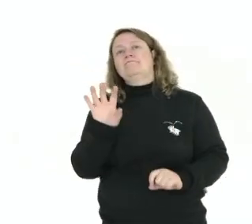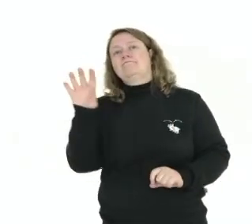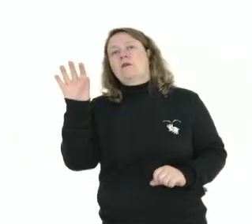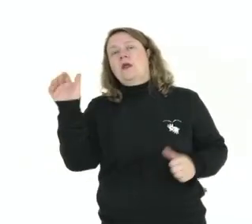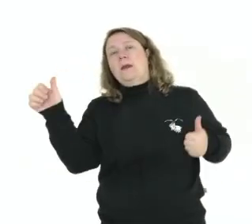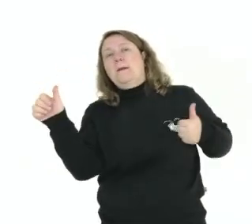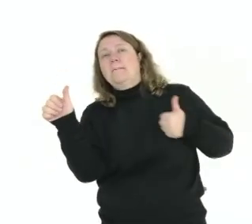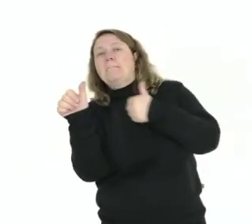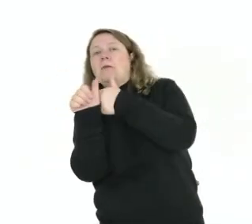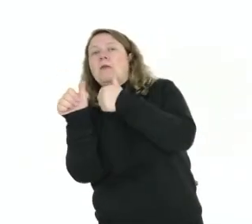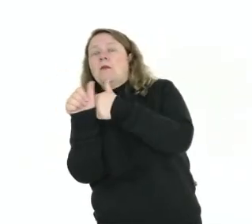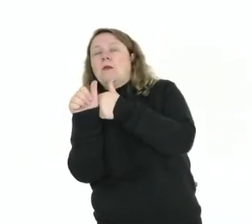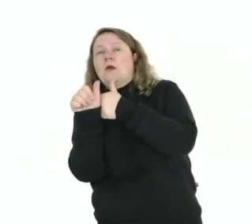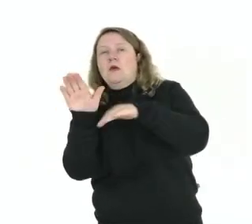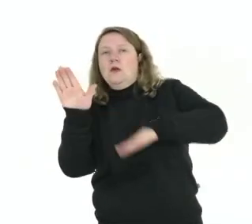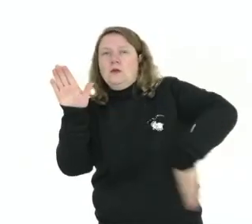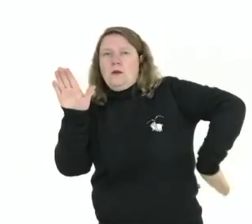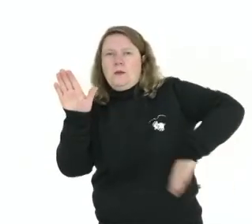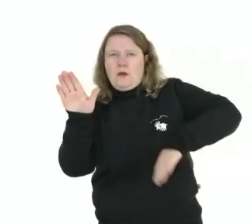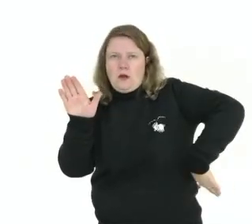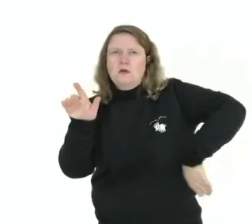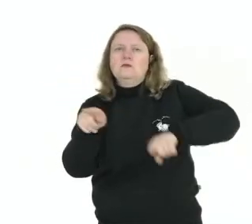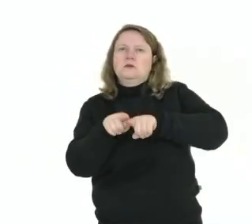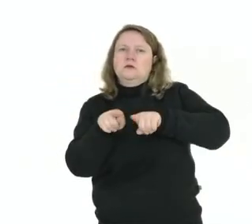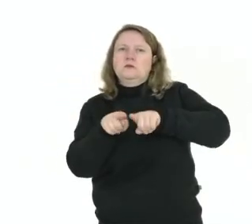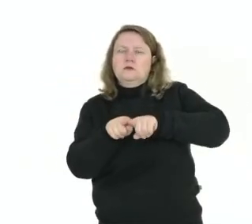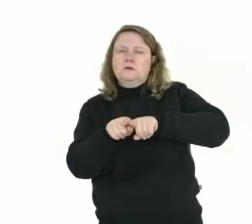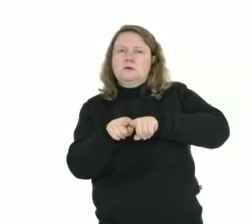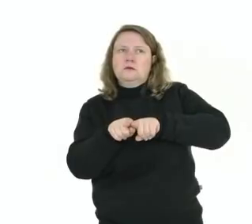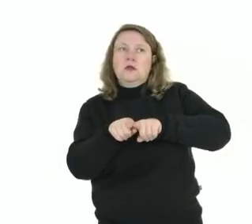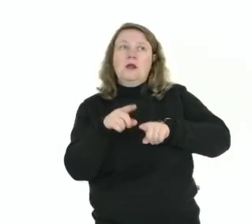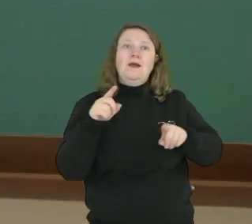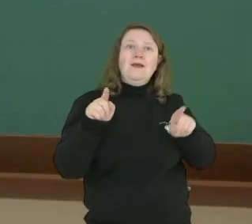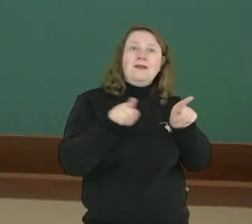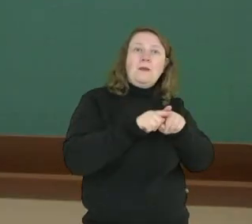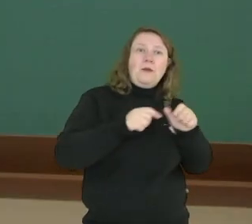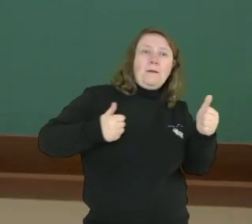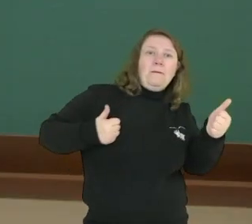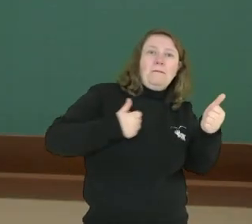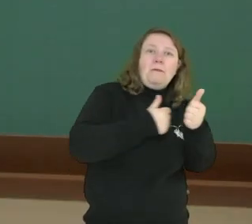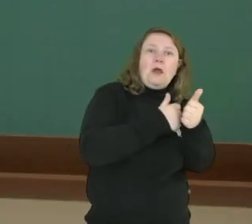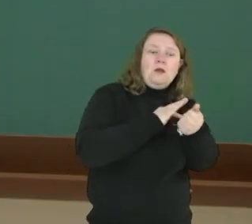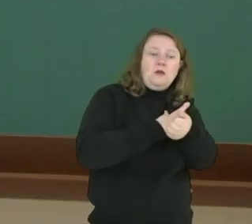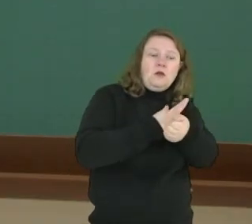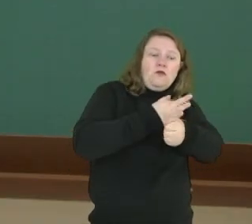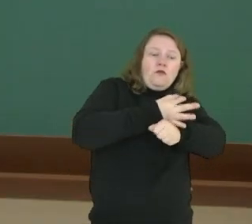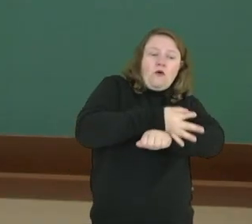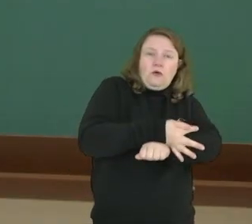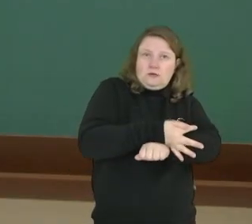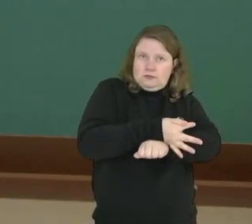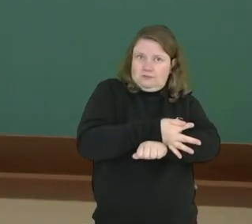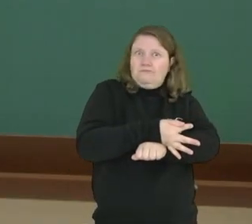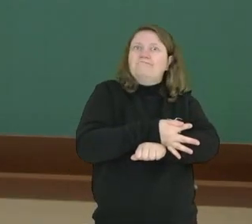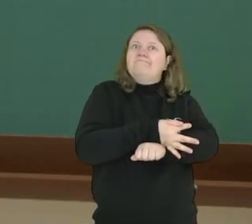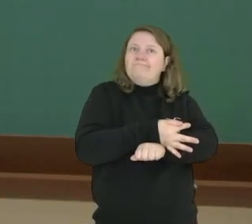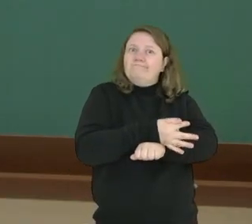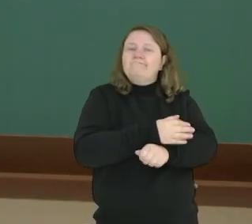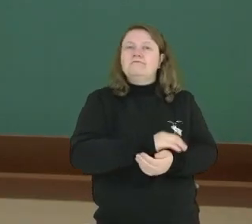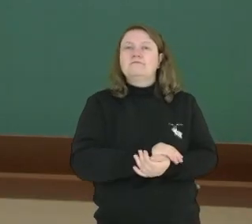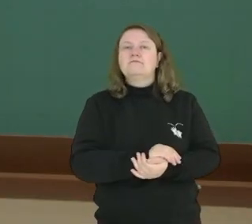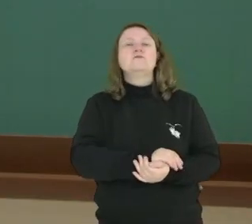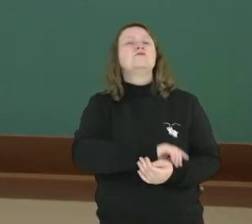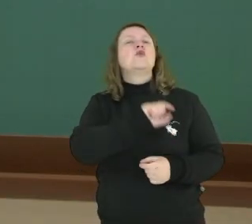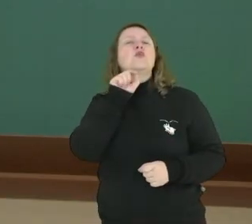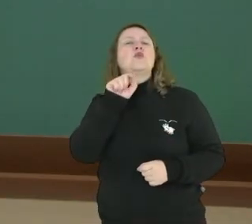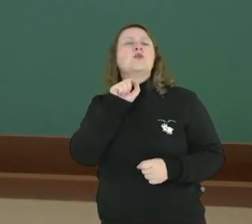região litorânea e a região ali próximo de Foz do Iguaçu, no Parque Nacional do Iguaçu. E também, qual o impacto ambiental a